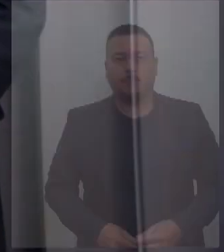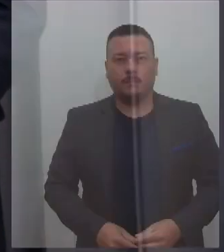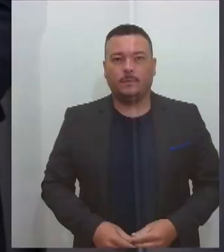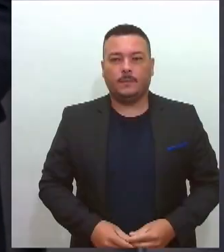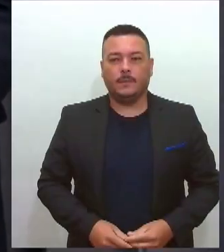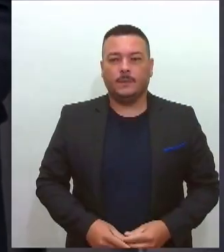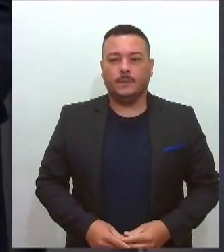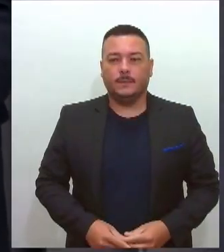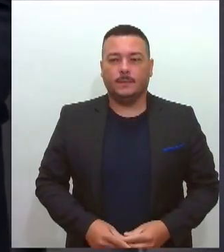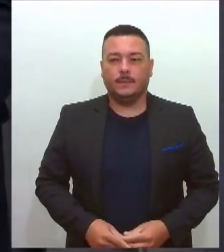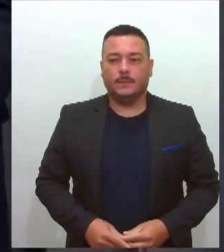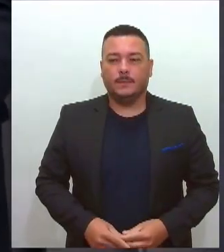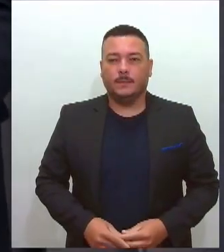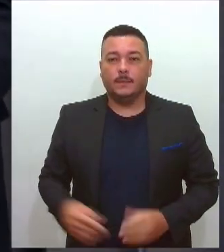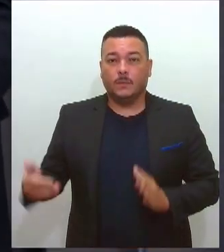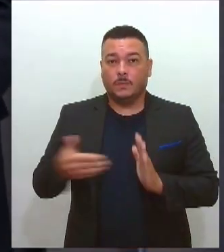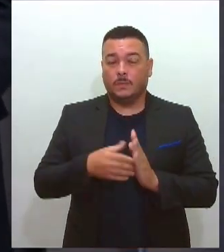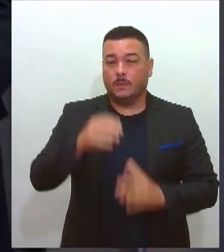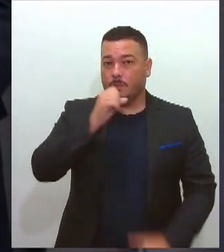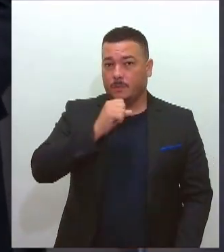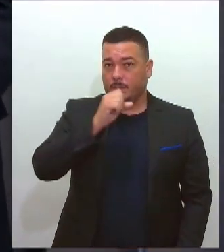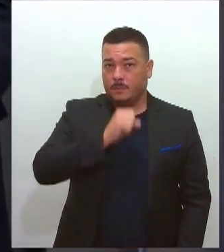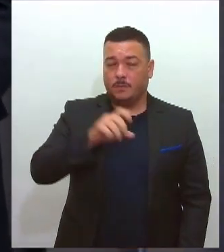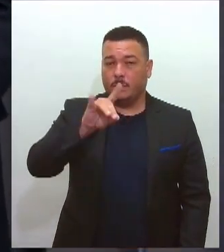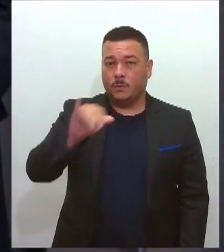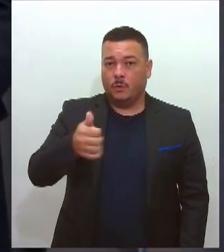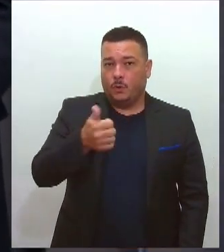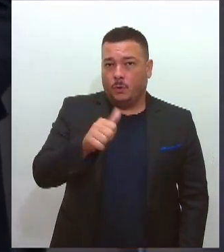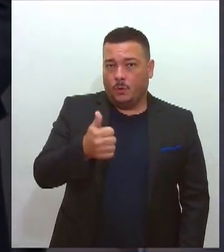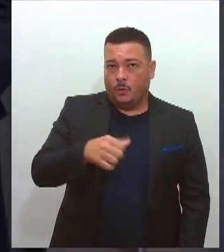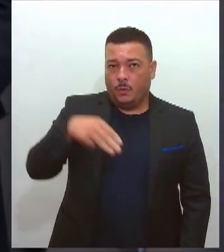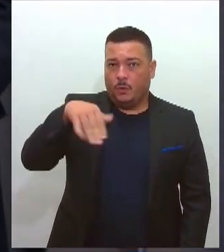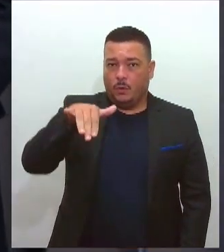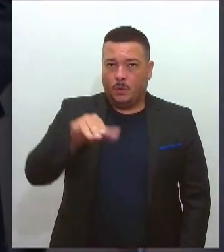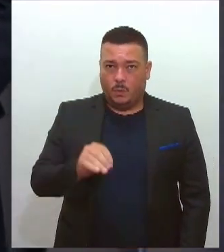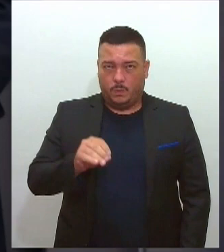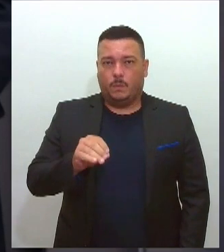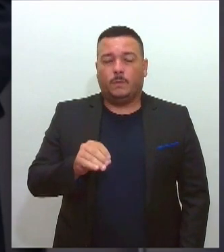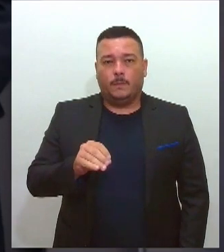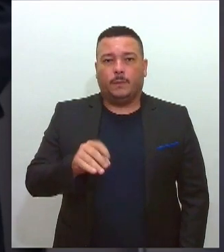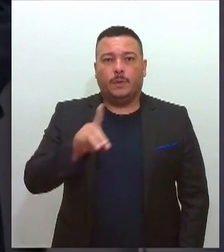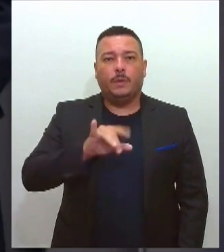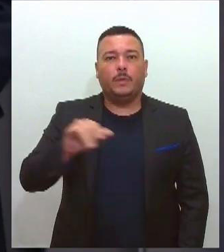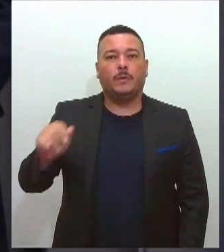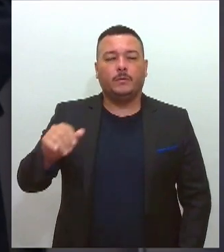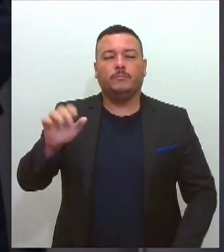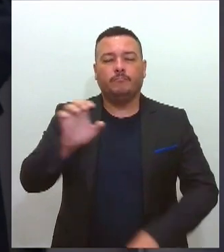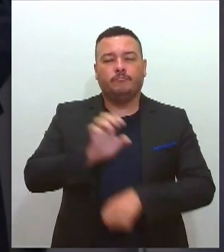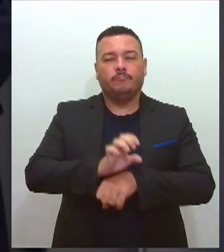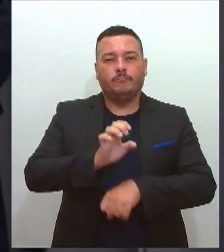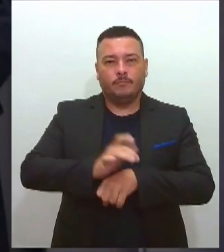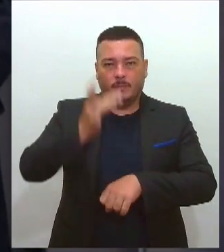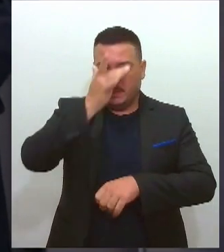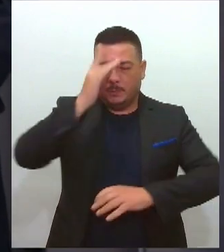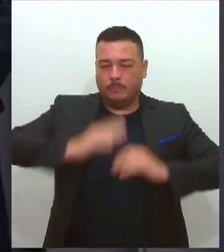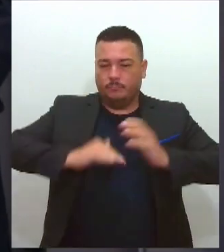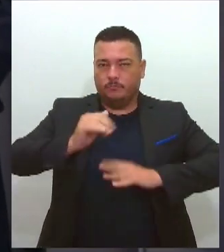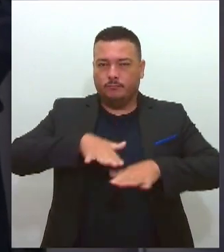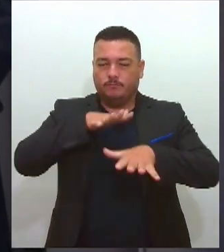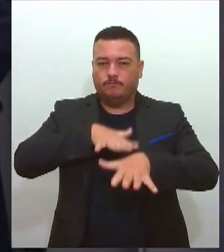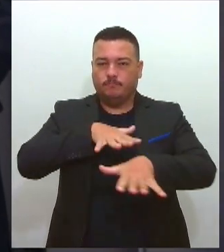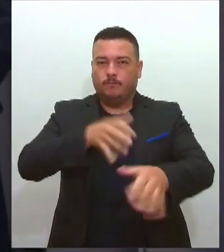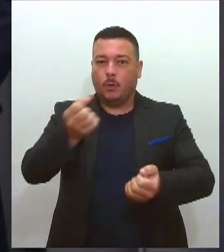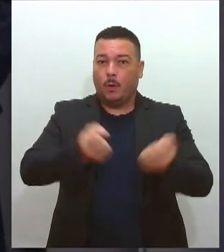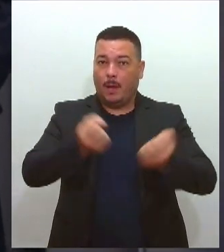No último sábado, 11 de maio, foi comemorado o Dia Estadual do Agente de Trânsito. A data coincide com